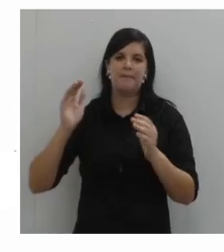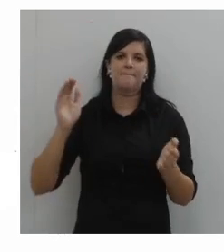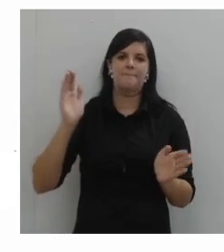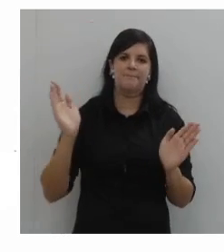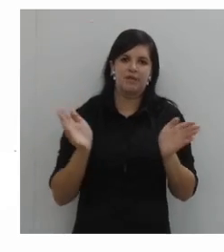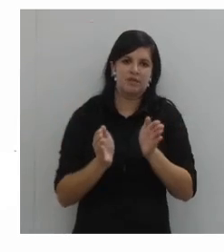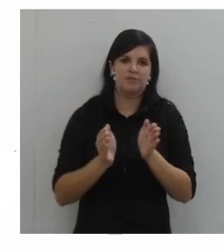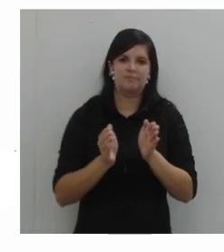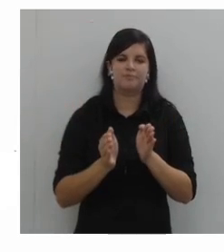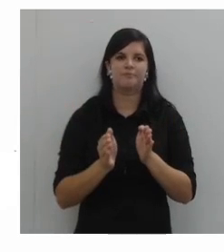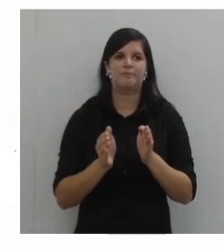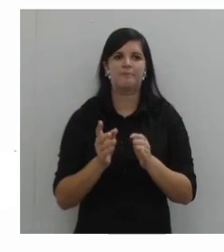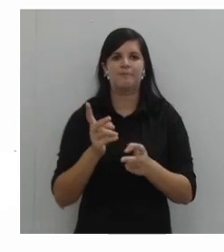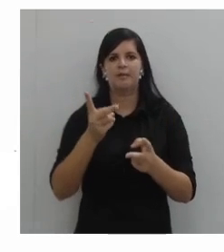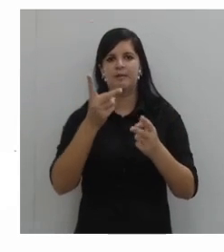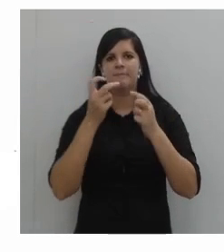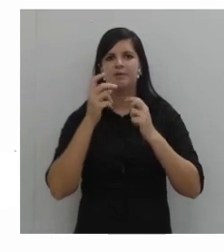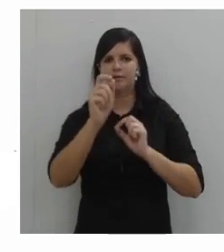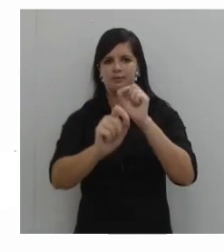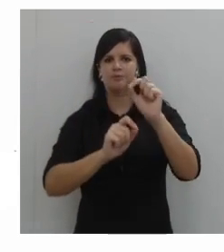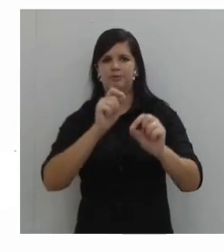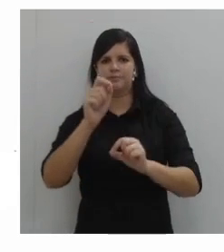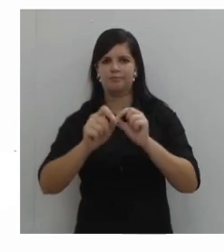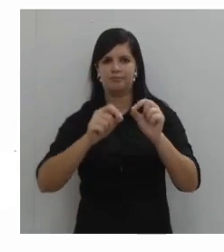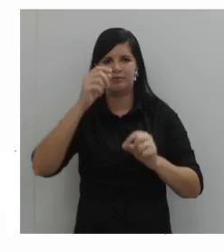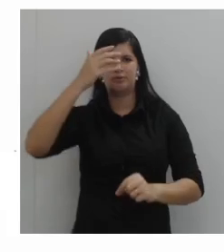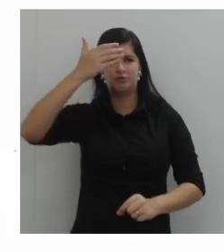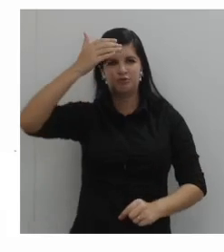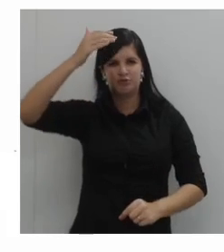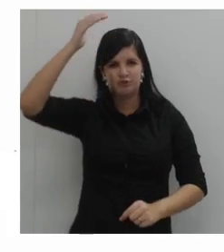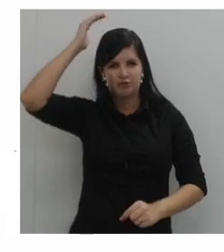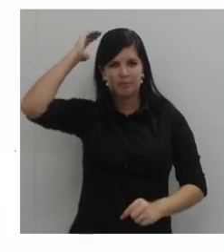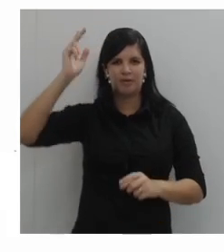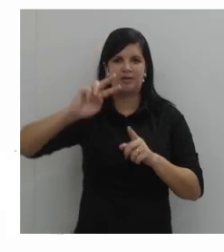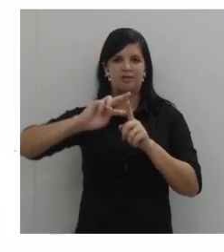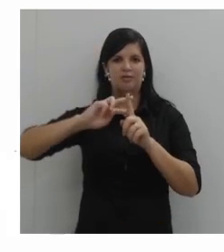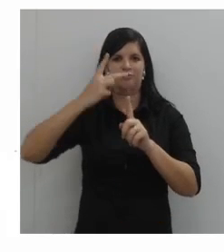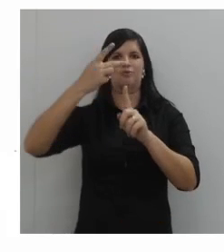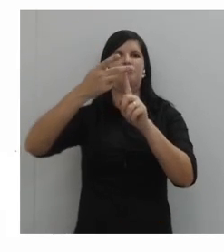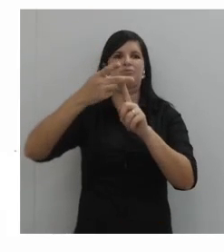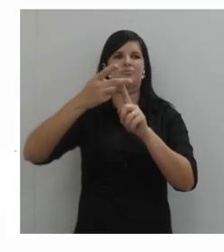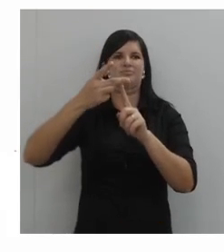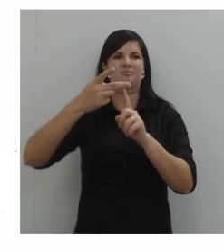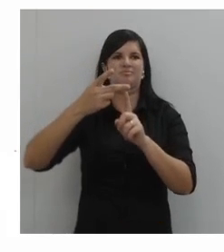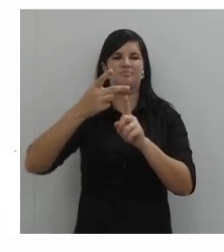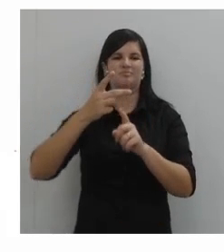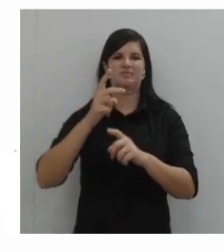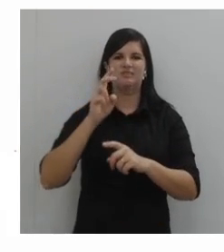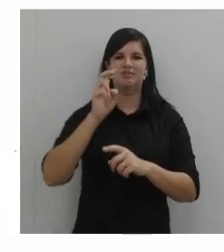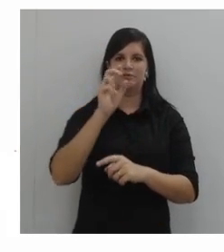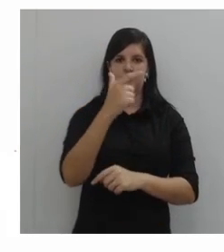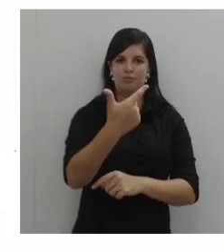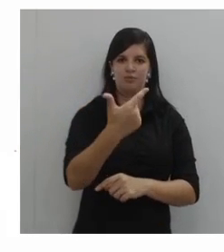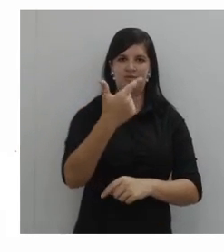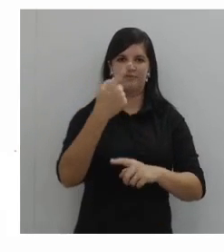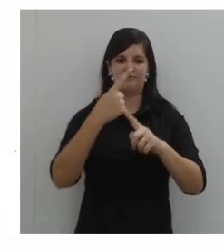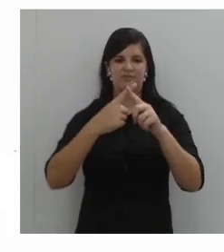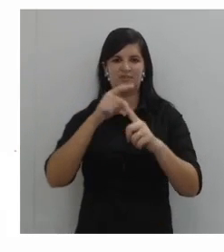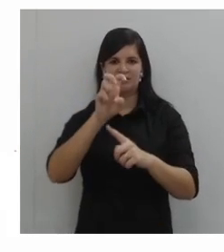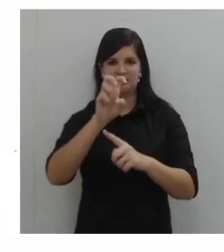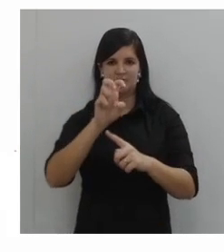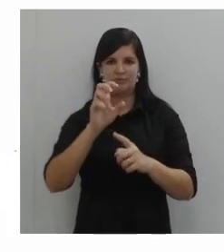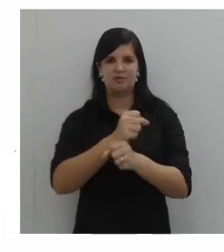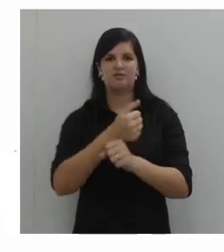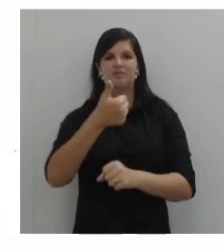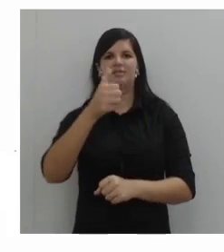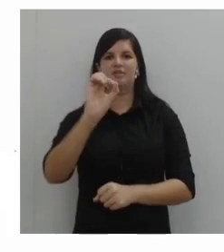você já observa aqui o seguinte, que as sombras, ó, uma é o dobro da outra. Está vendo que 2 vezes 5 dá 10?